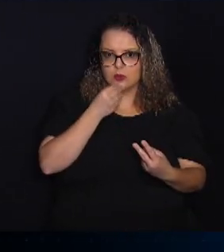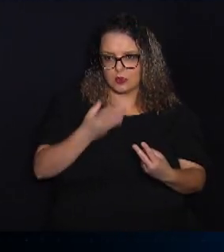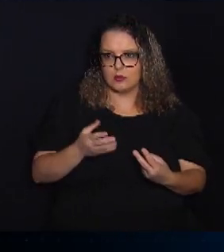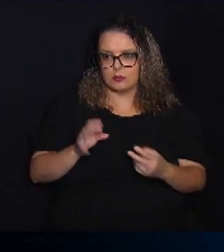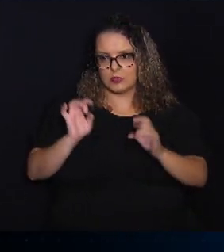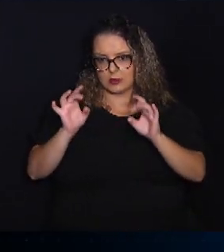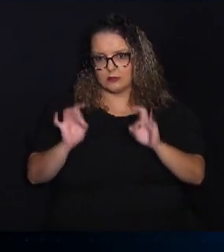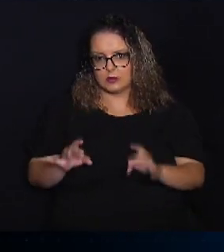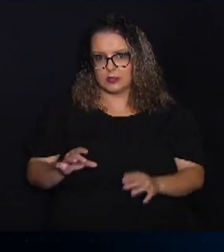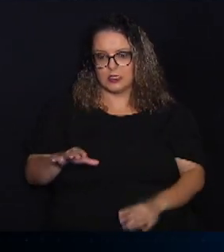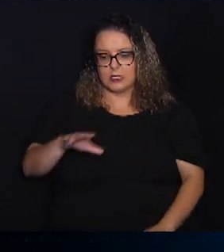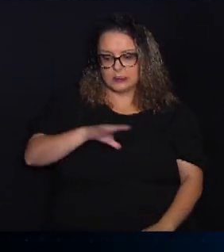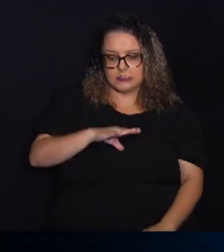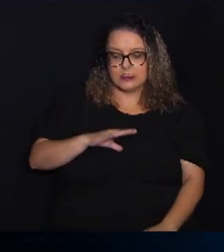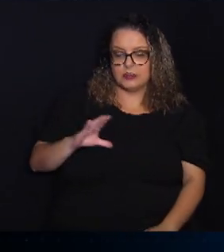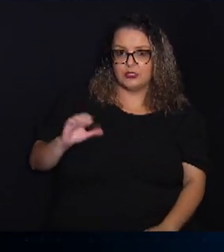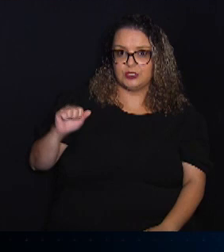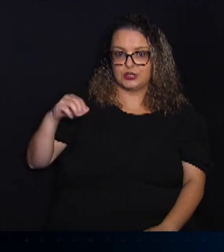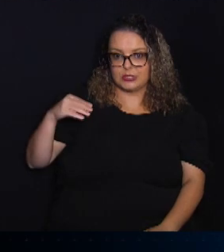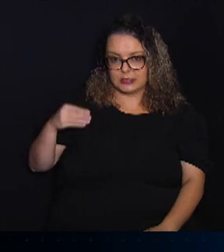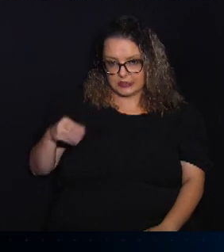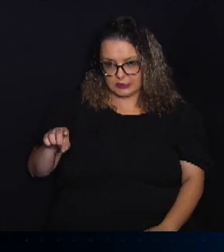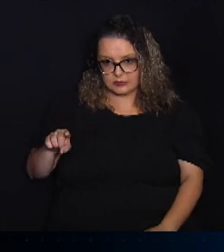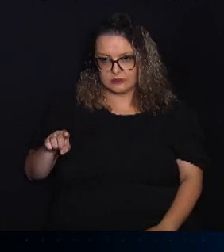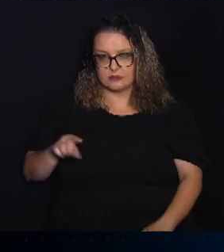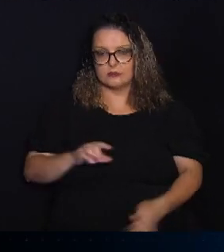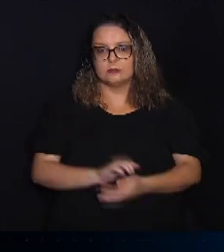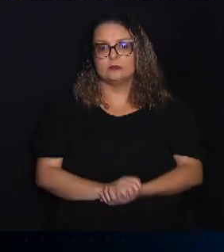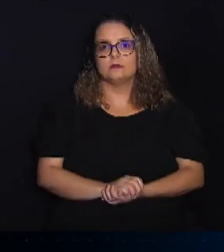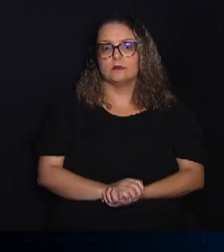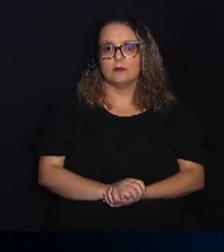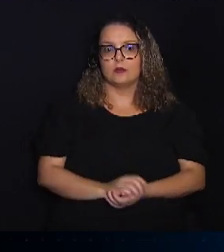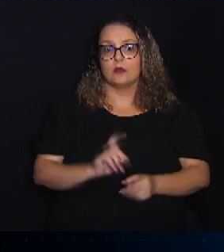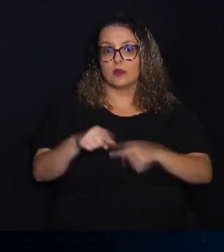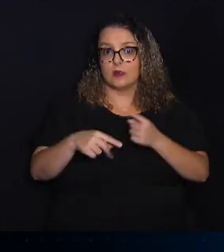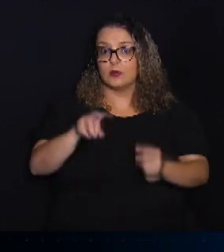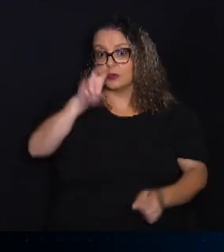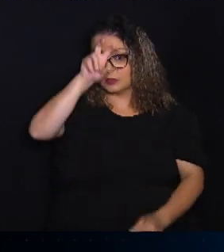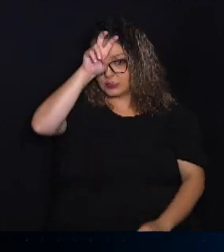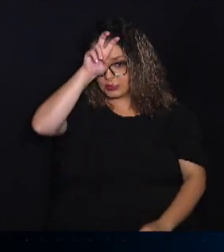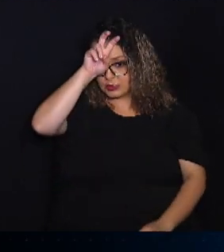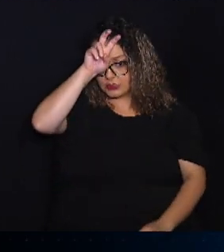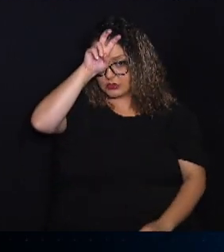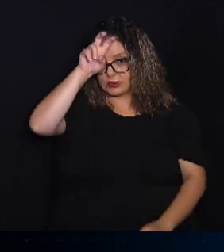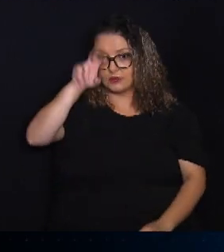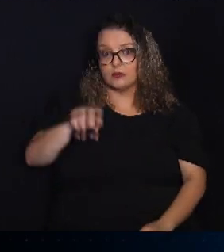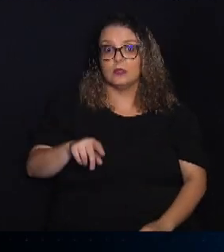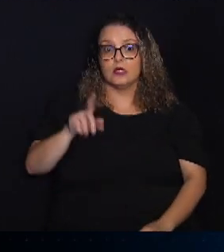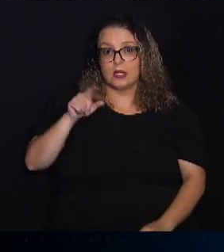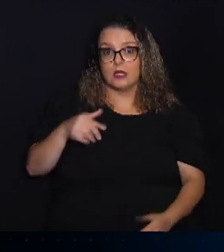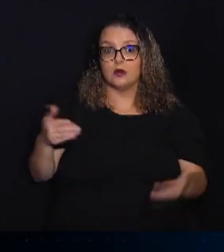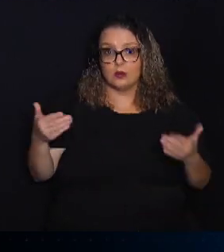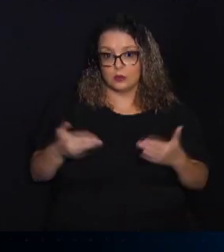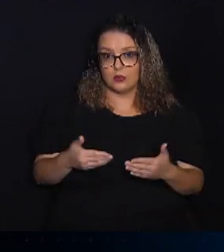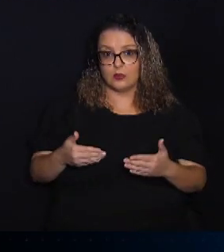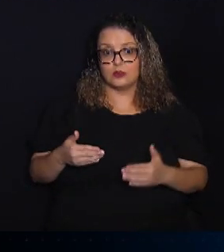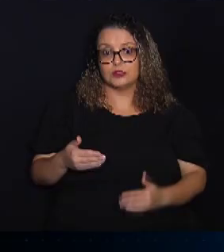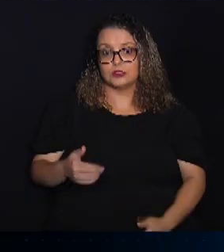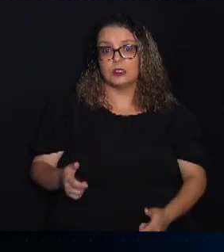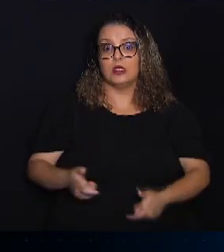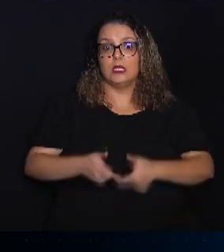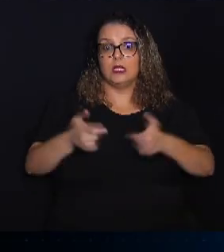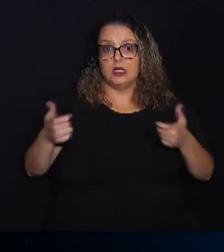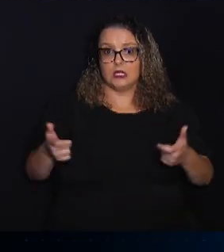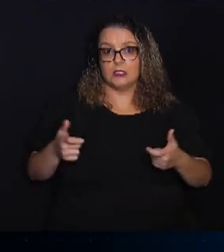e o Jahangir, tudo da mesma cidade que é Khan. Cidade de Khan. Depois agora veio o Egito. Aí o